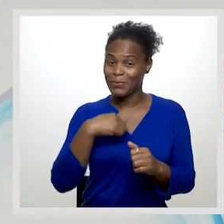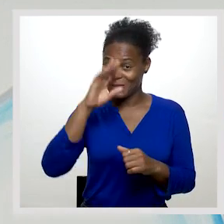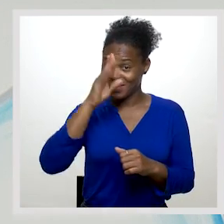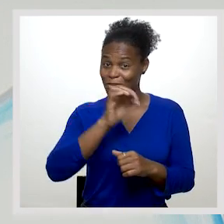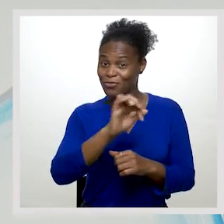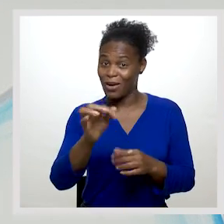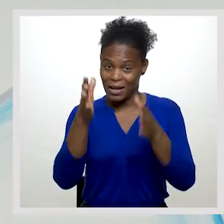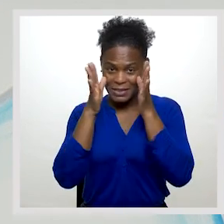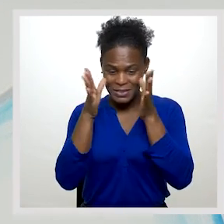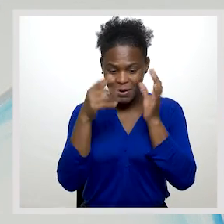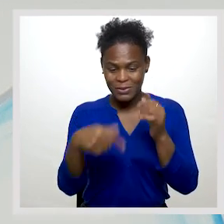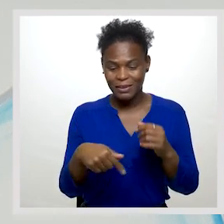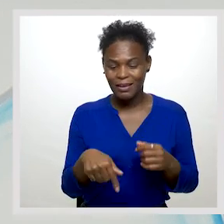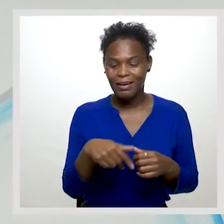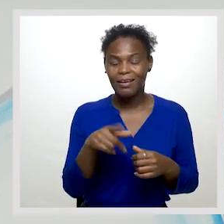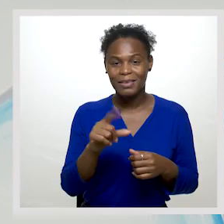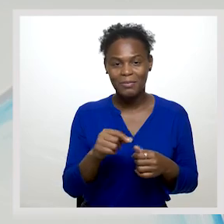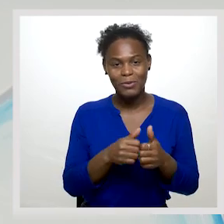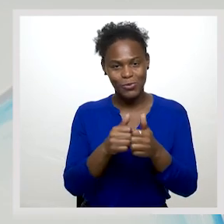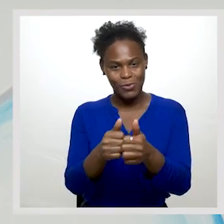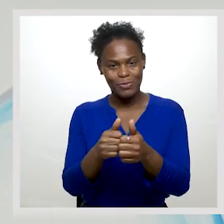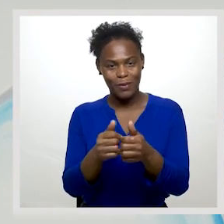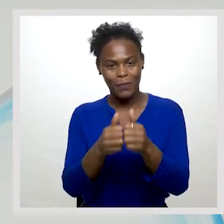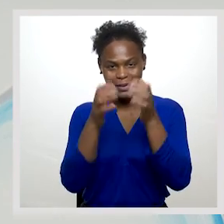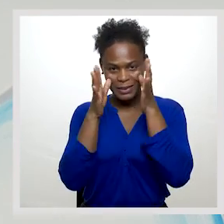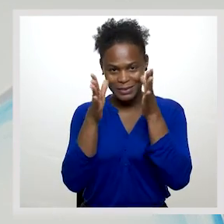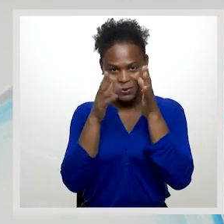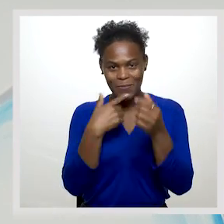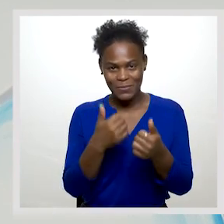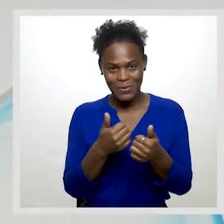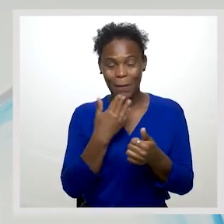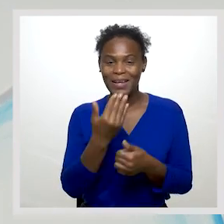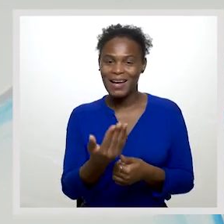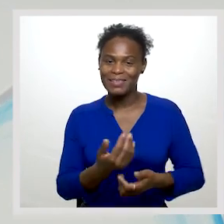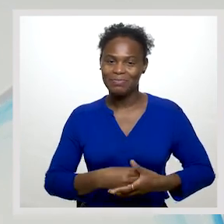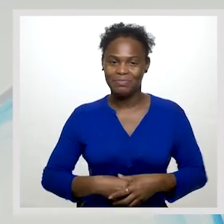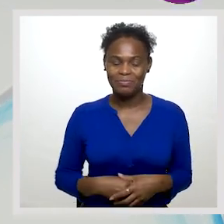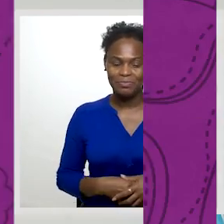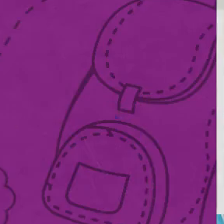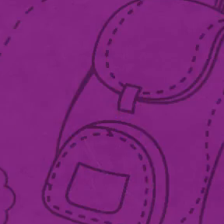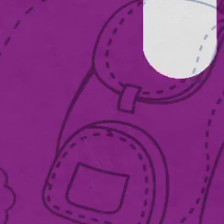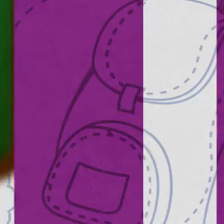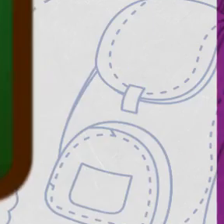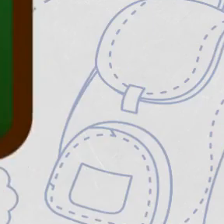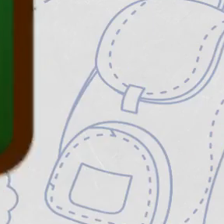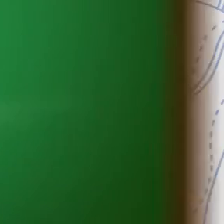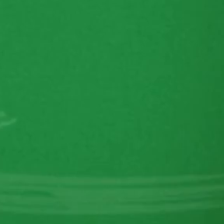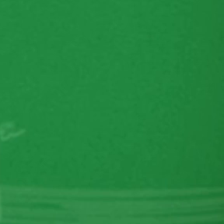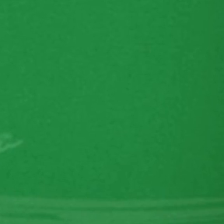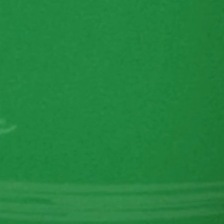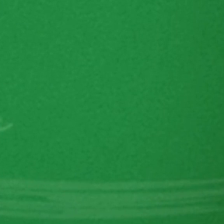que estão com atenção e acompanharam com muita atenção, não é? Obrigado, então.